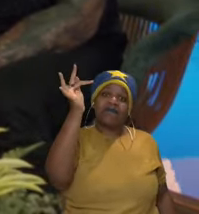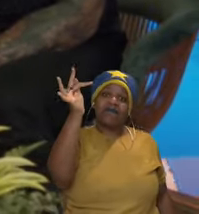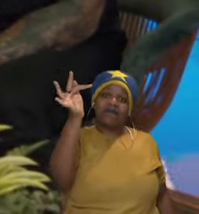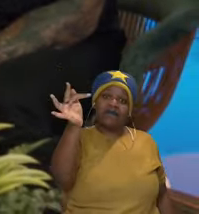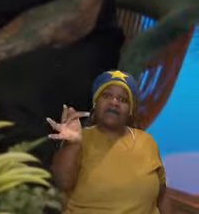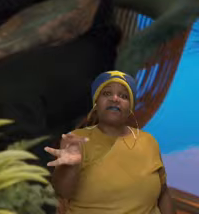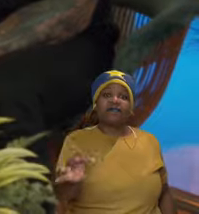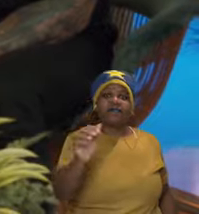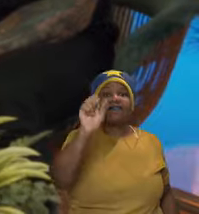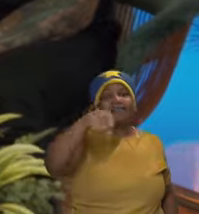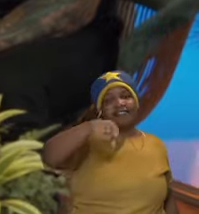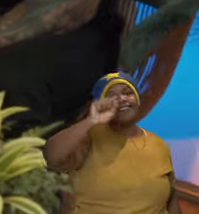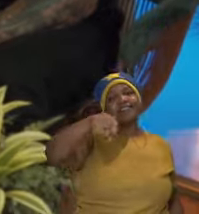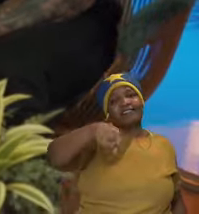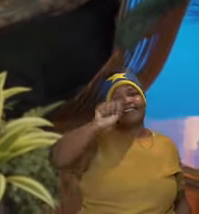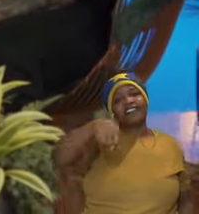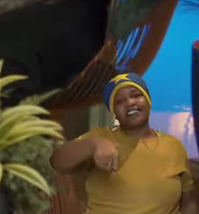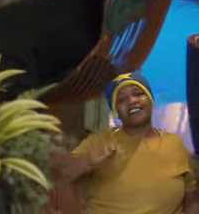É isso aí.